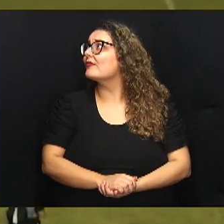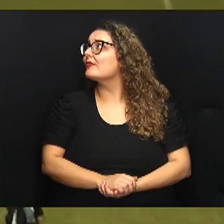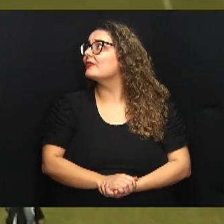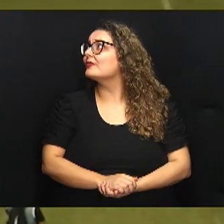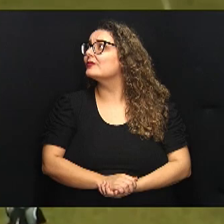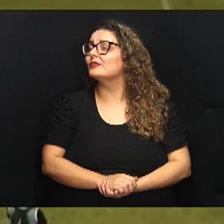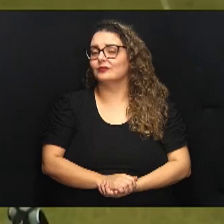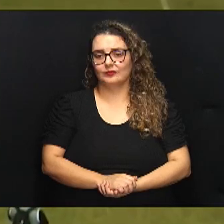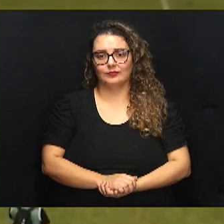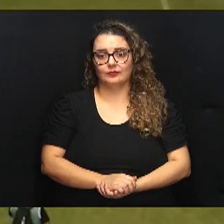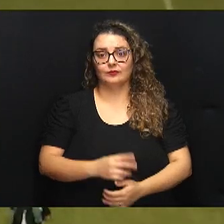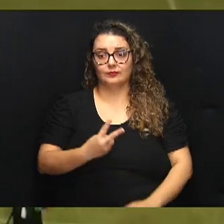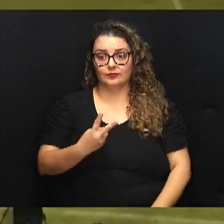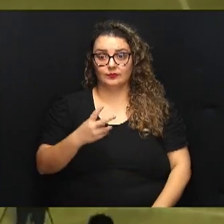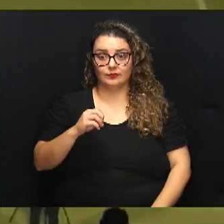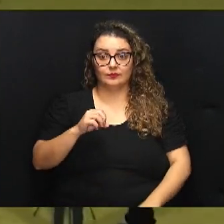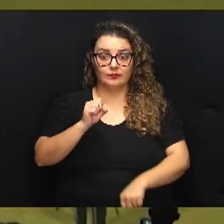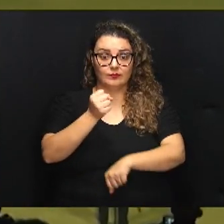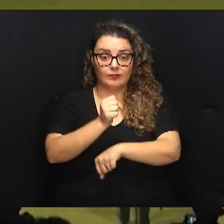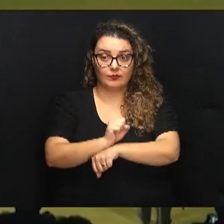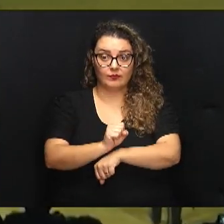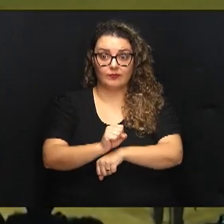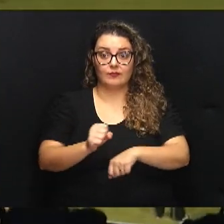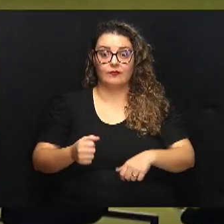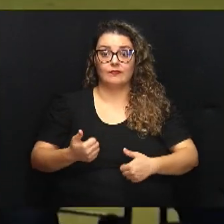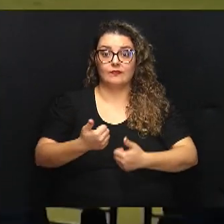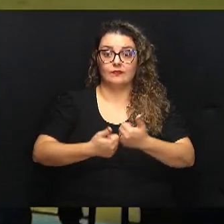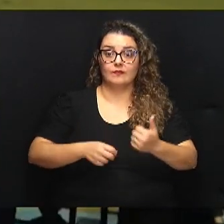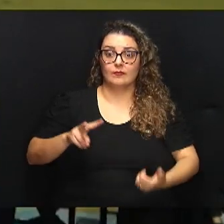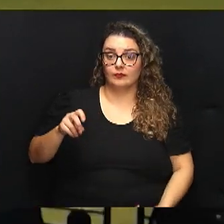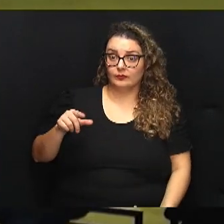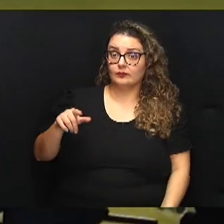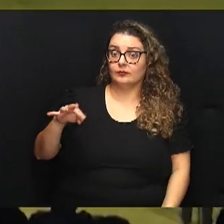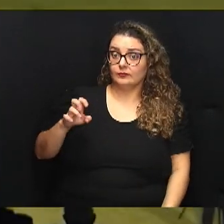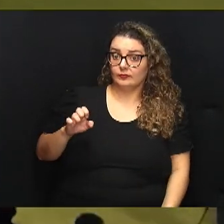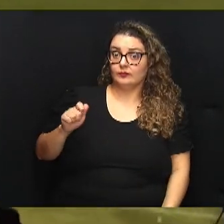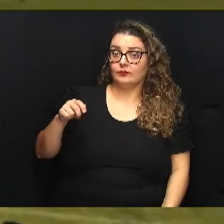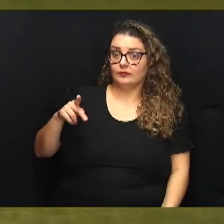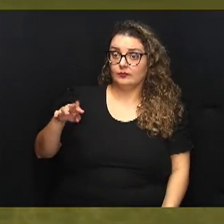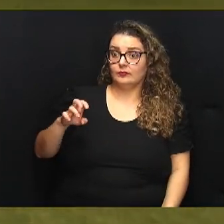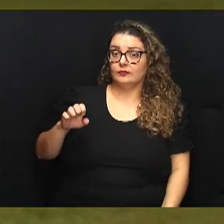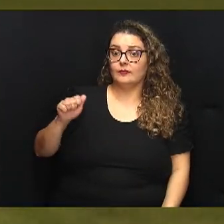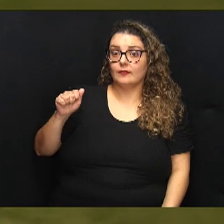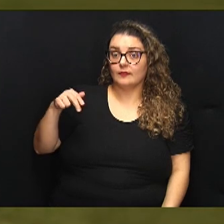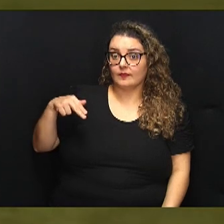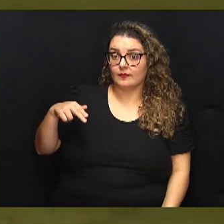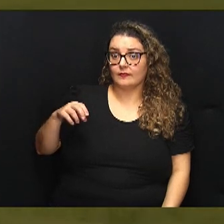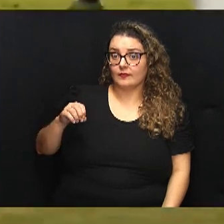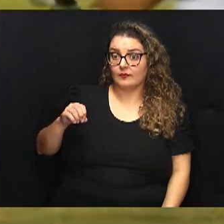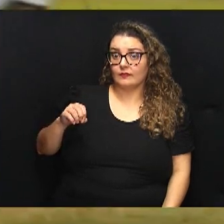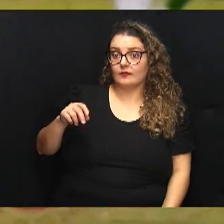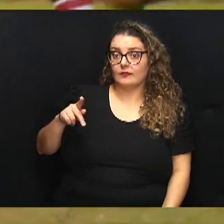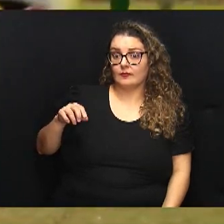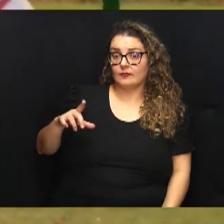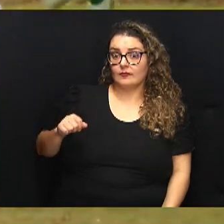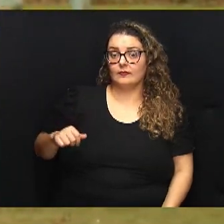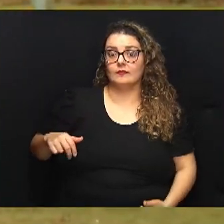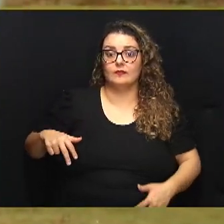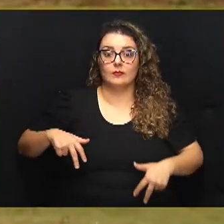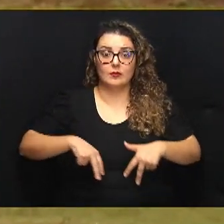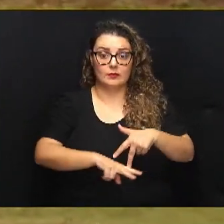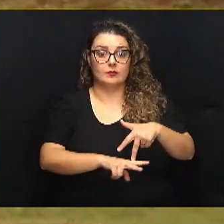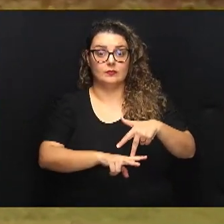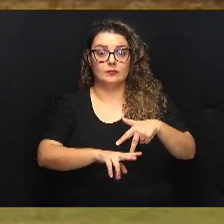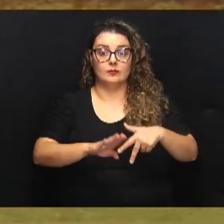Com apenas 20 segundos de jogo, o volante André do Anápolis deu um carrinho no meio da perna do atacante